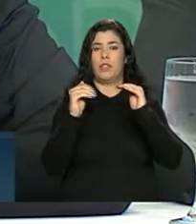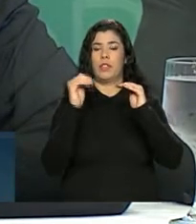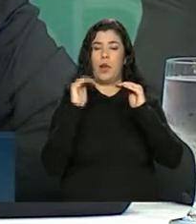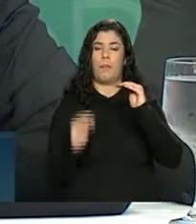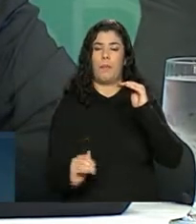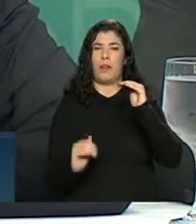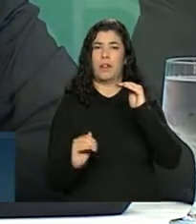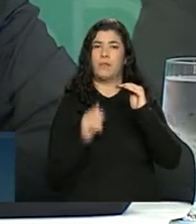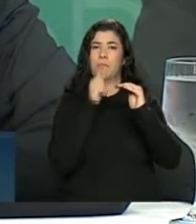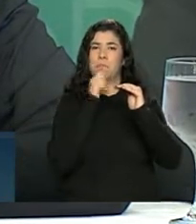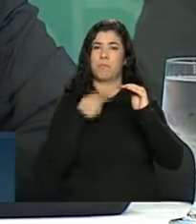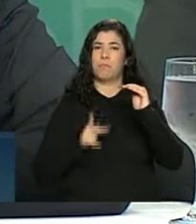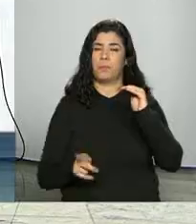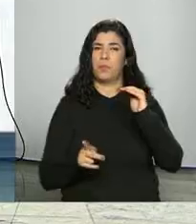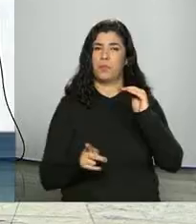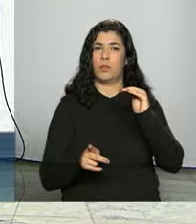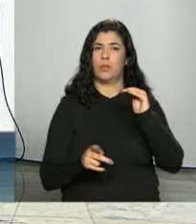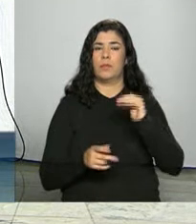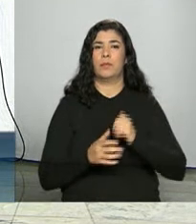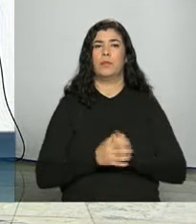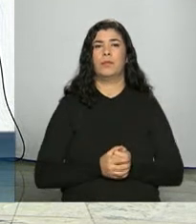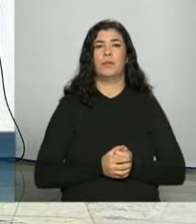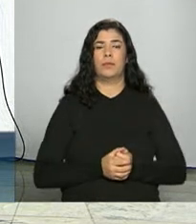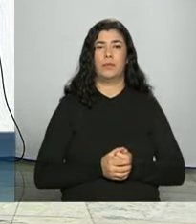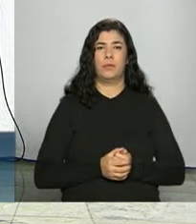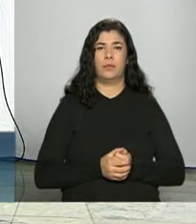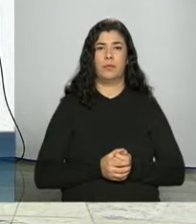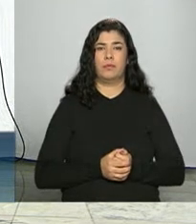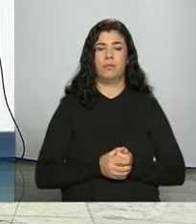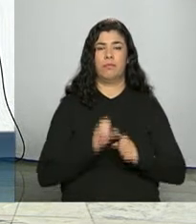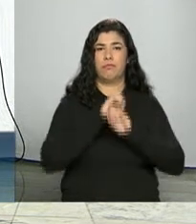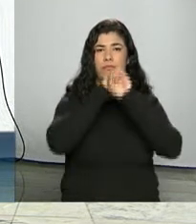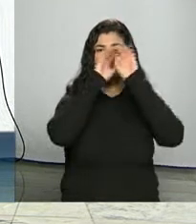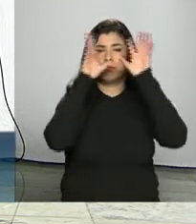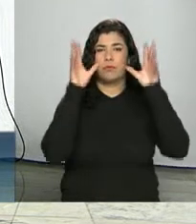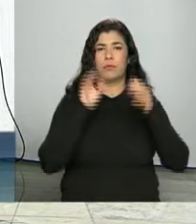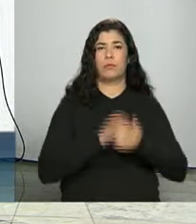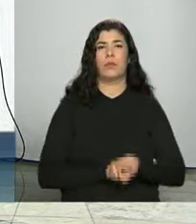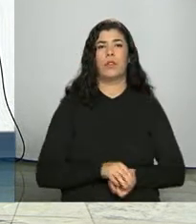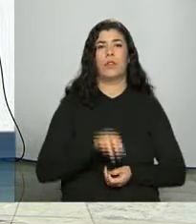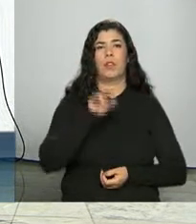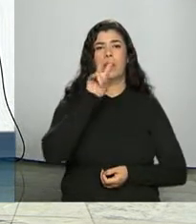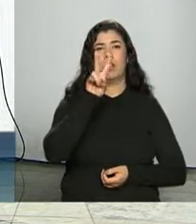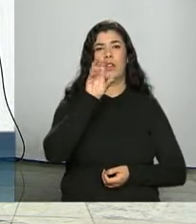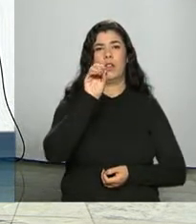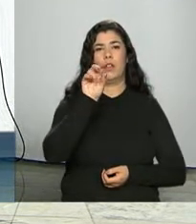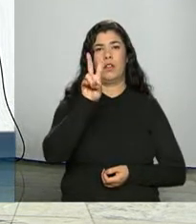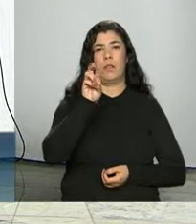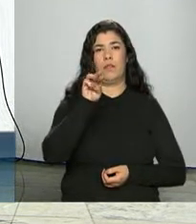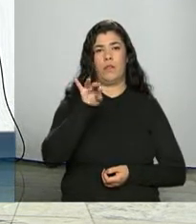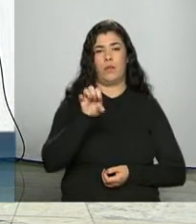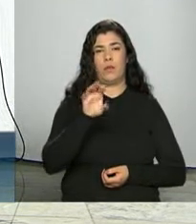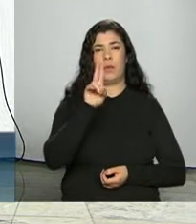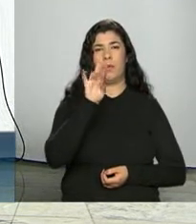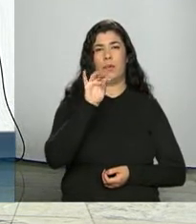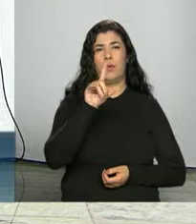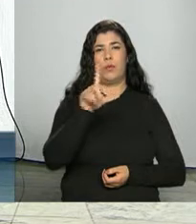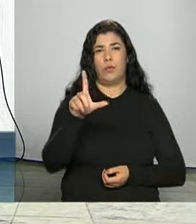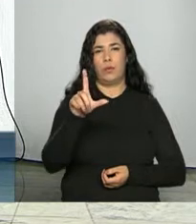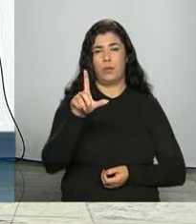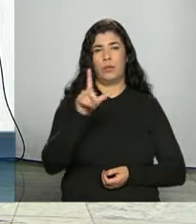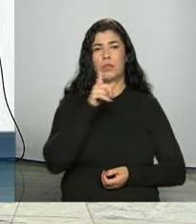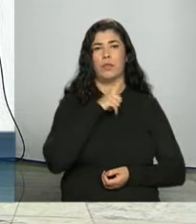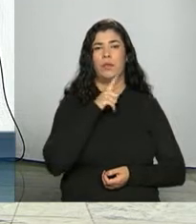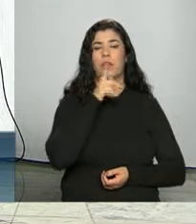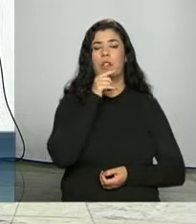pode ter parecendo Ele tá dizendo seguinte volume útil tudo tá acima do volume